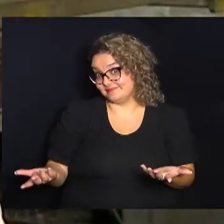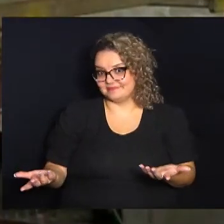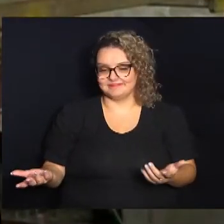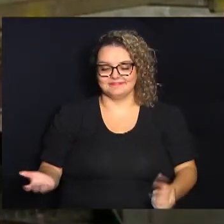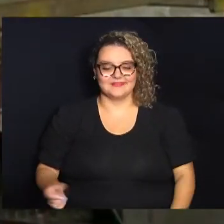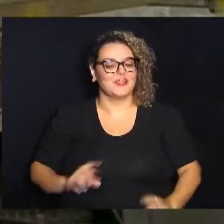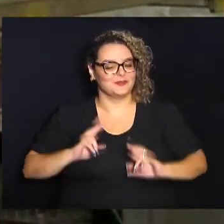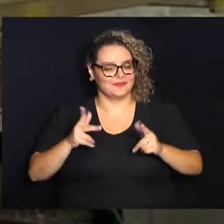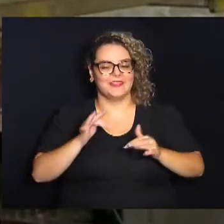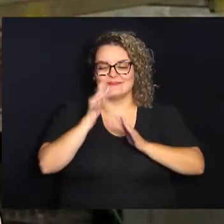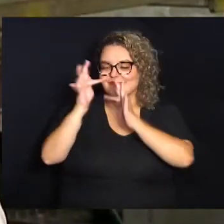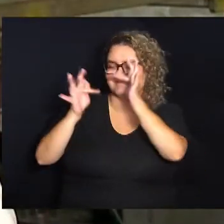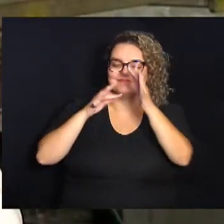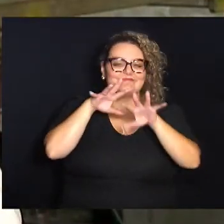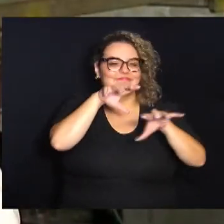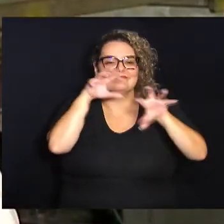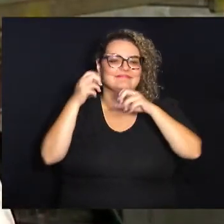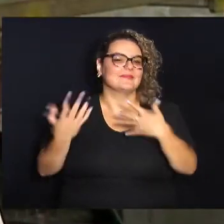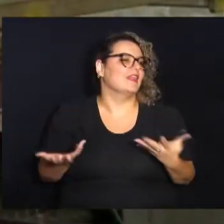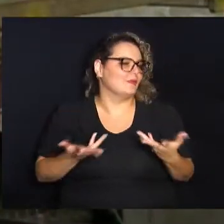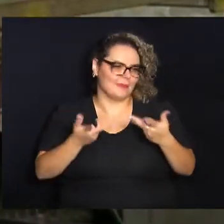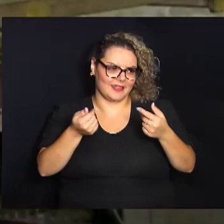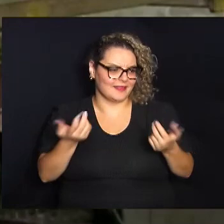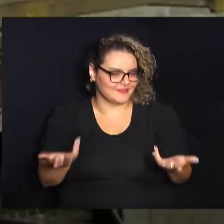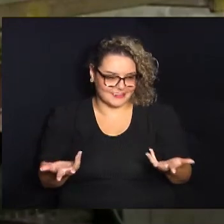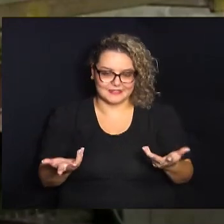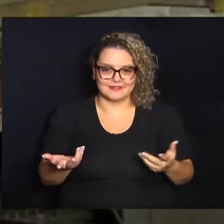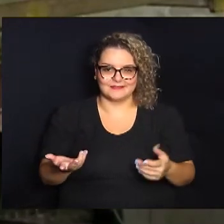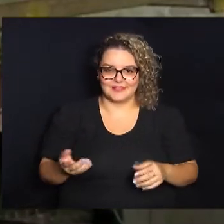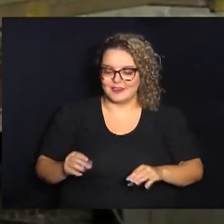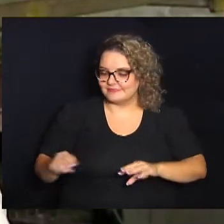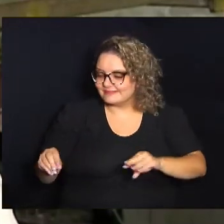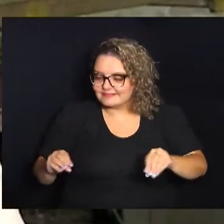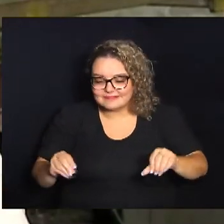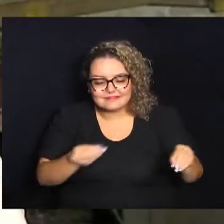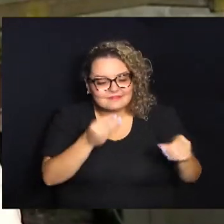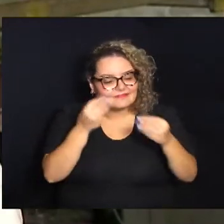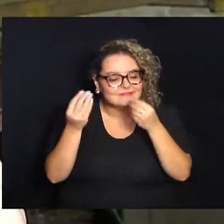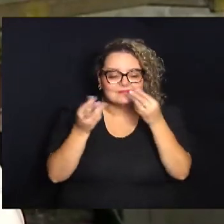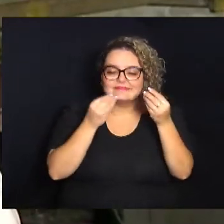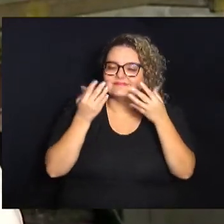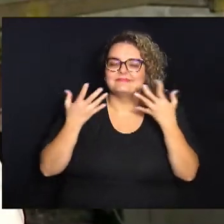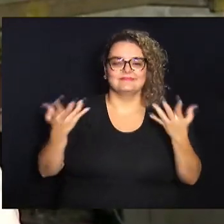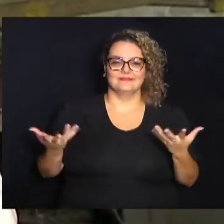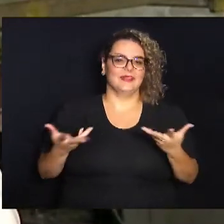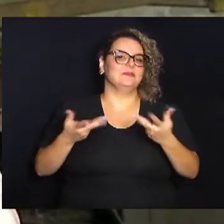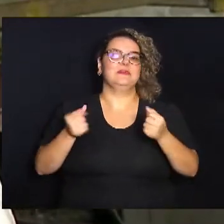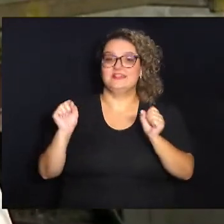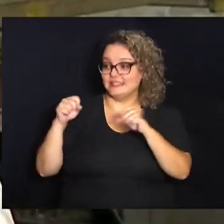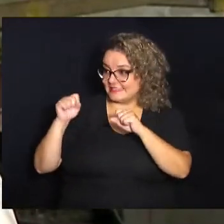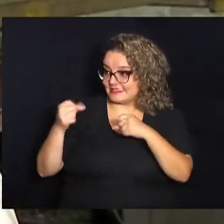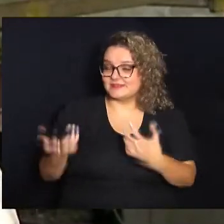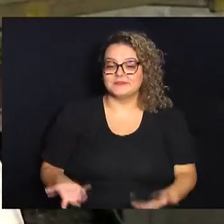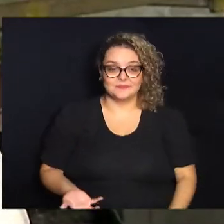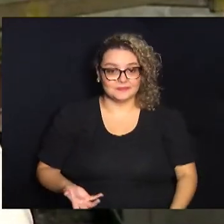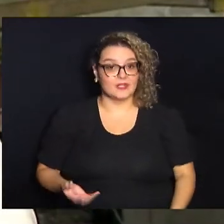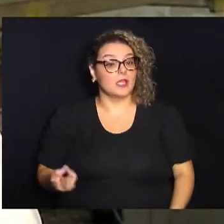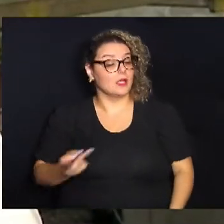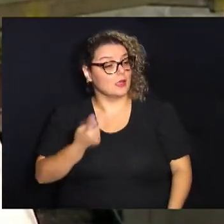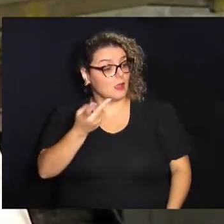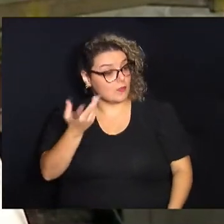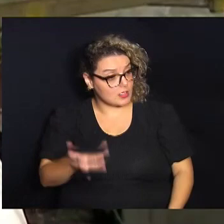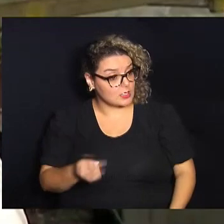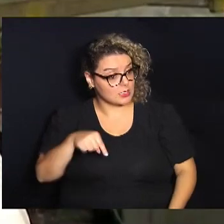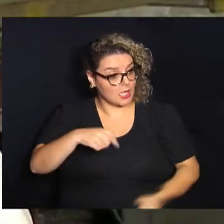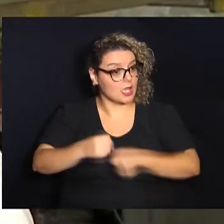de vários perfumes também. Maravilhoso. E a gente já passa a mão ali, aquilo já vem, Sim. né? É fantástico. Fantástico. E é tão valorizado que esse